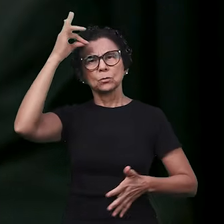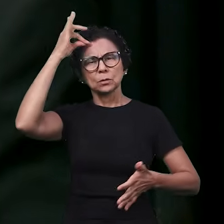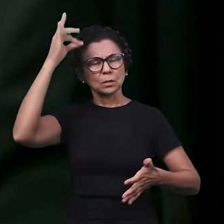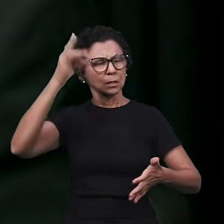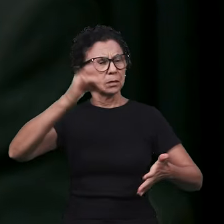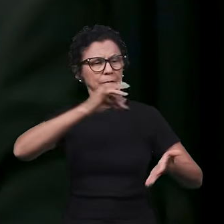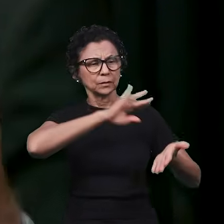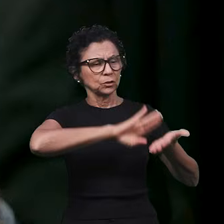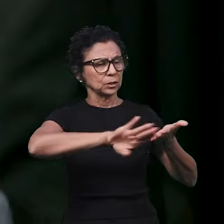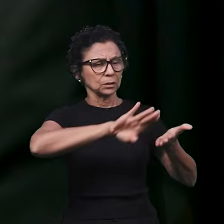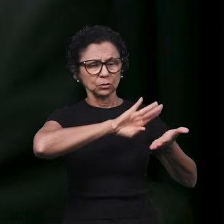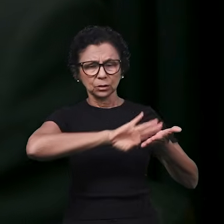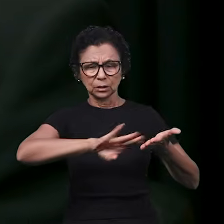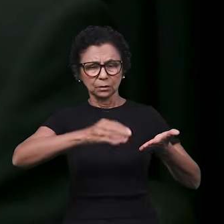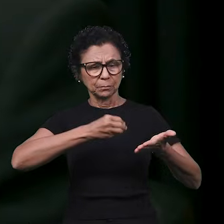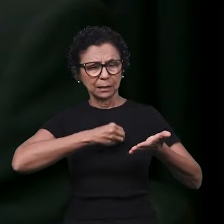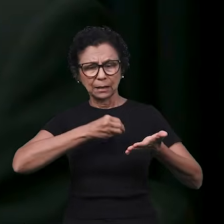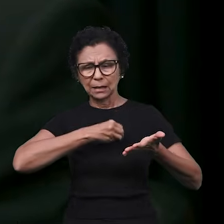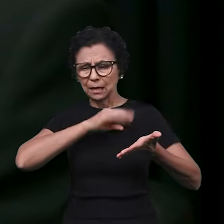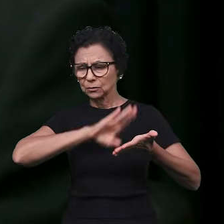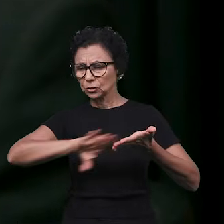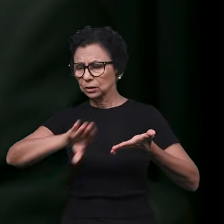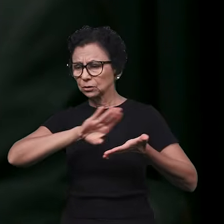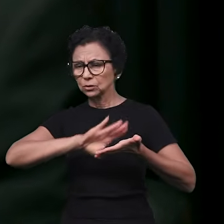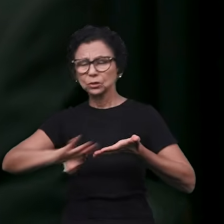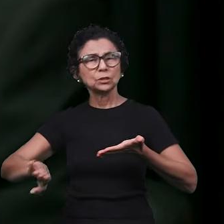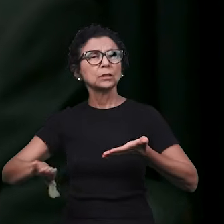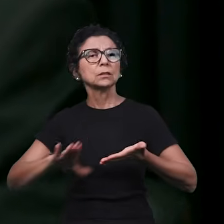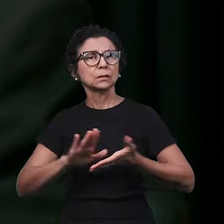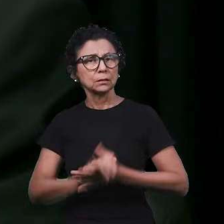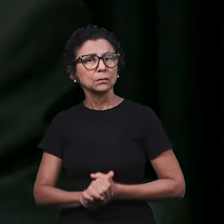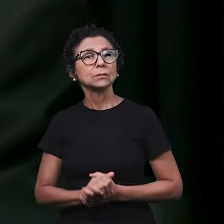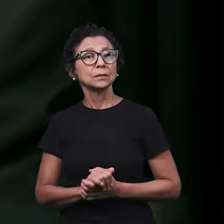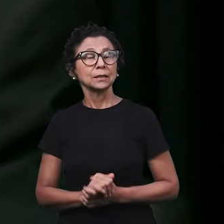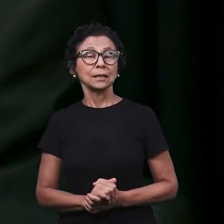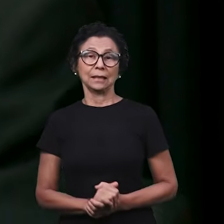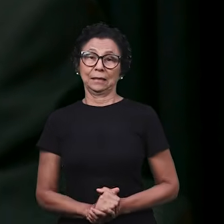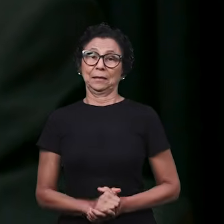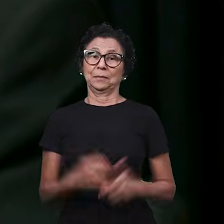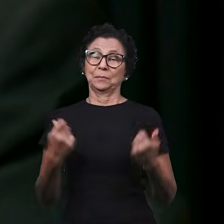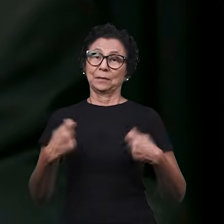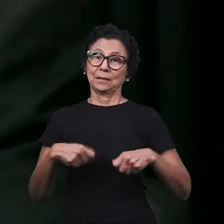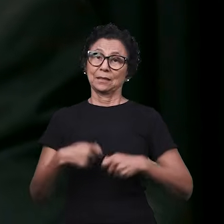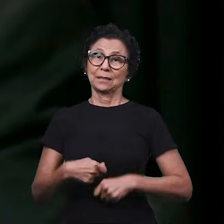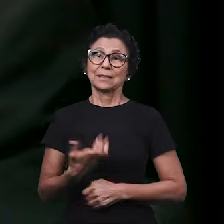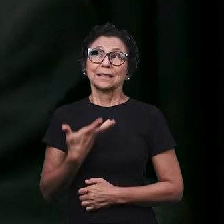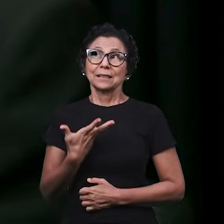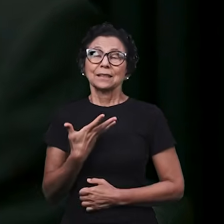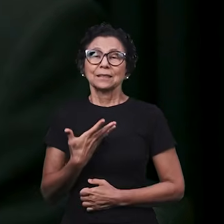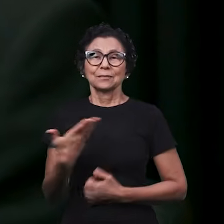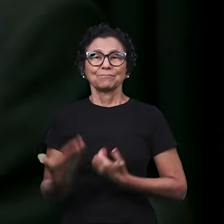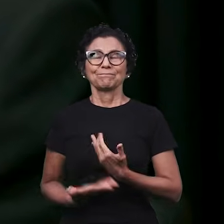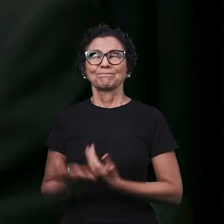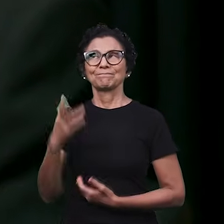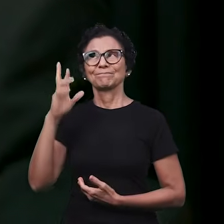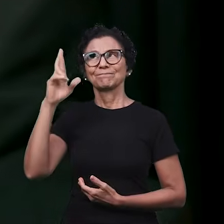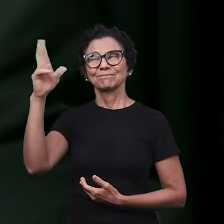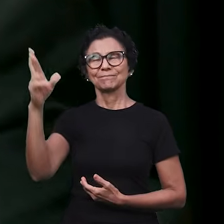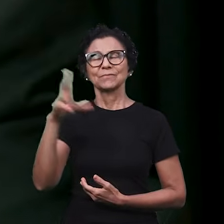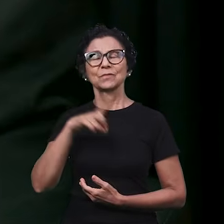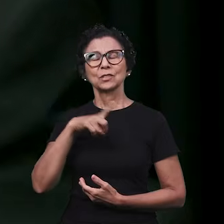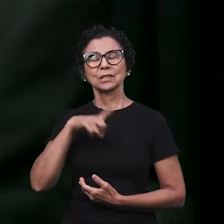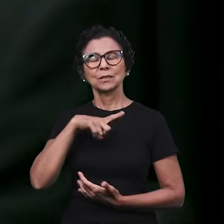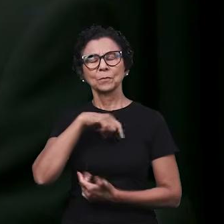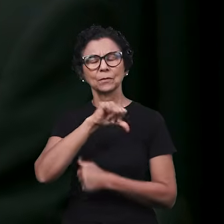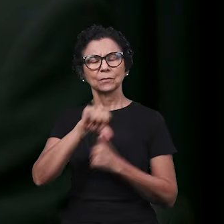tirando aquilo que não glorifica o Senhor. Então, precisa ter essa disposição de querer servir o Senhor e de querer